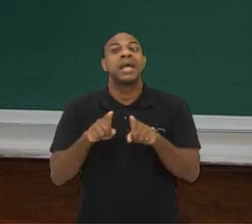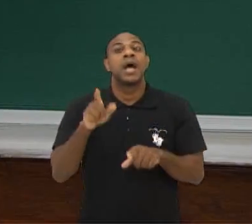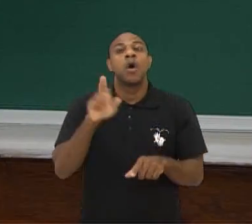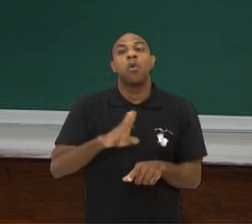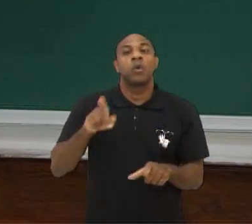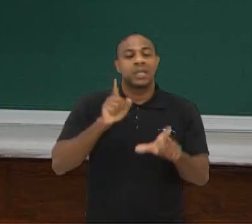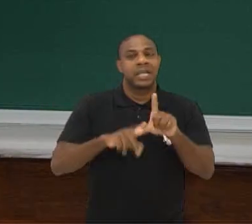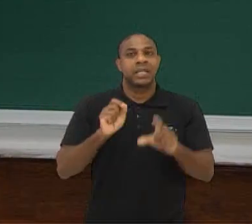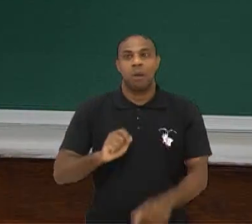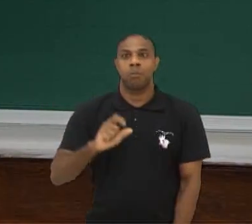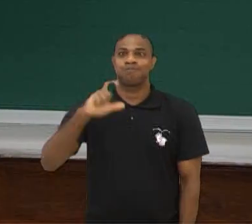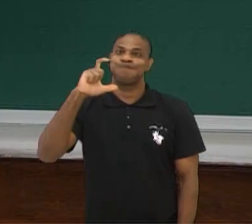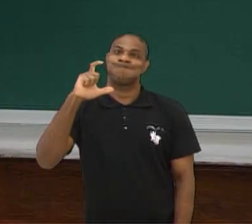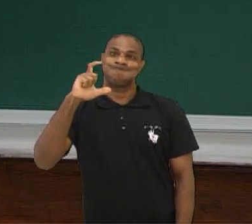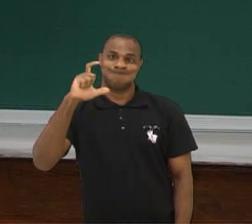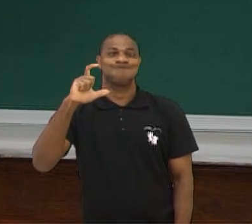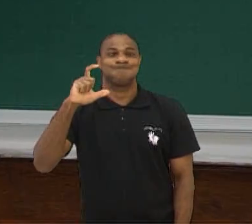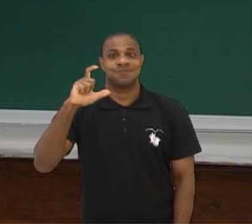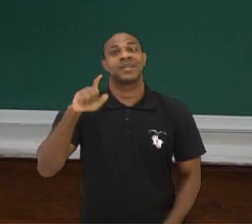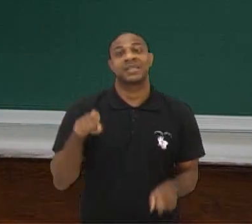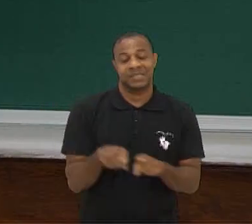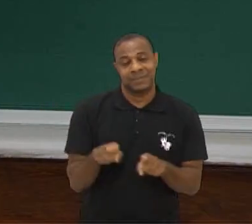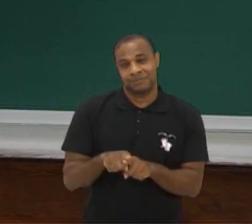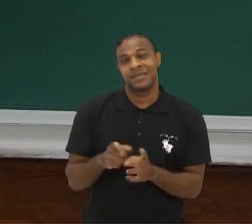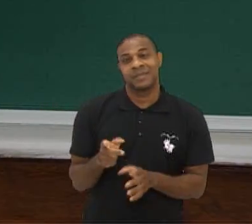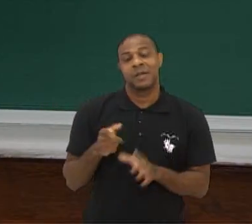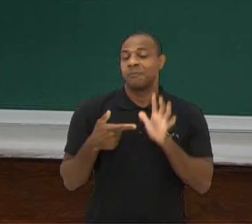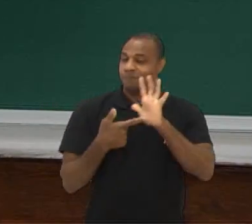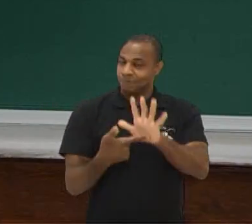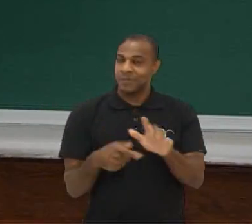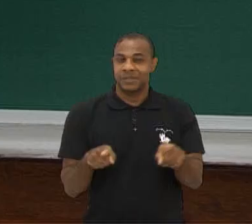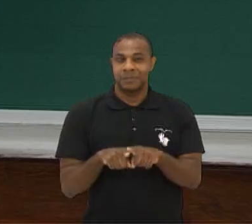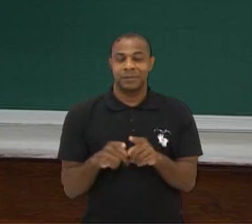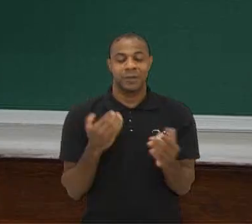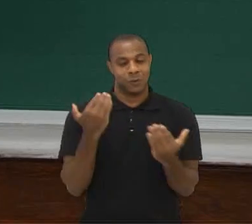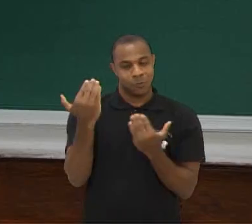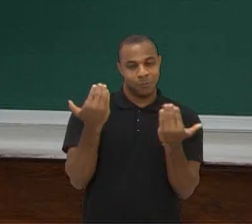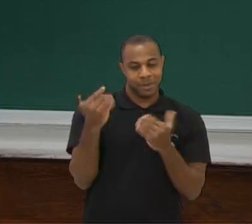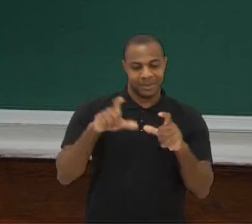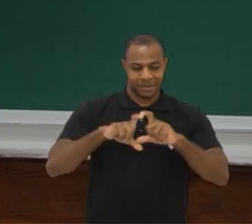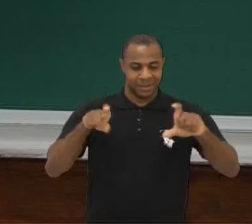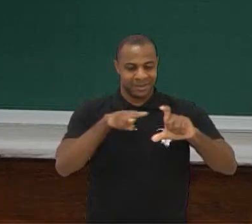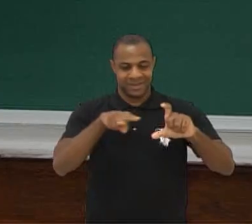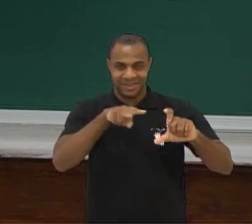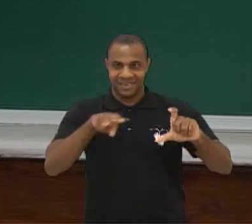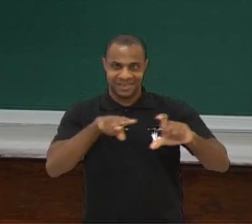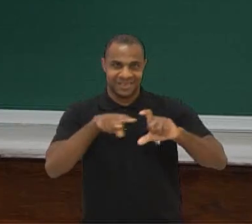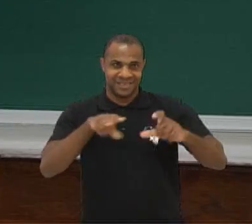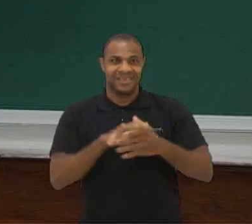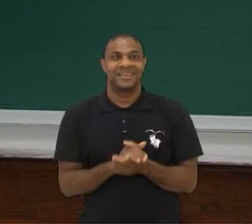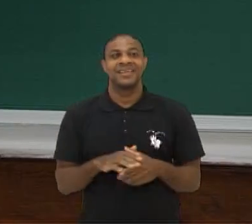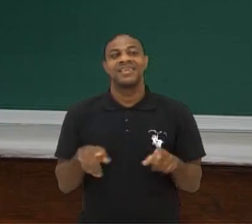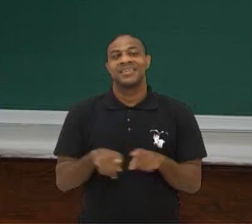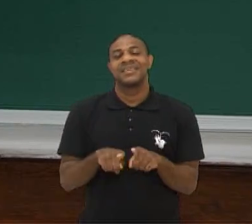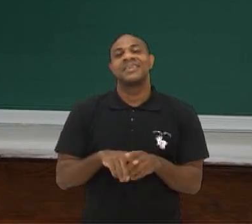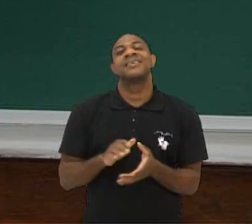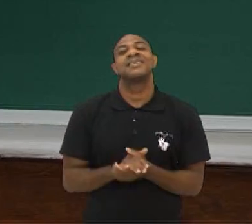né? Então as letras aparecem em tamanho maior para o leitor, se comparadas com as letras, o tamanho das